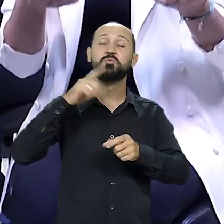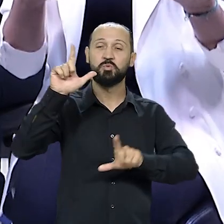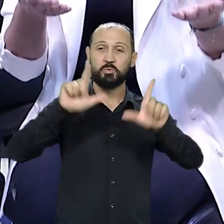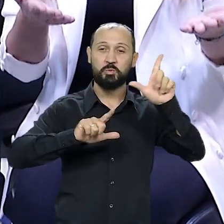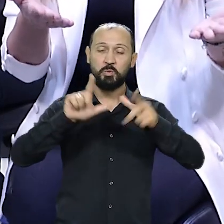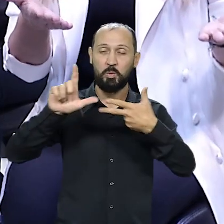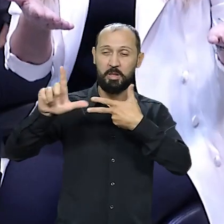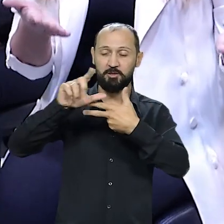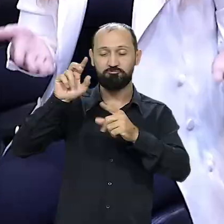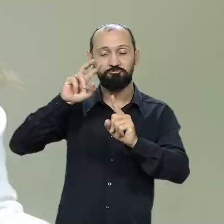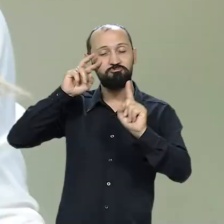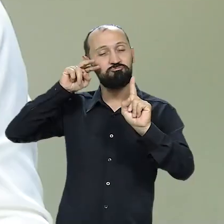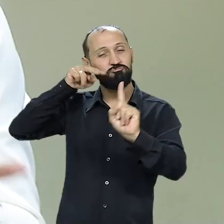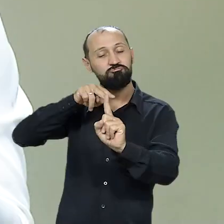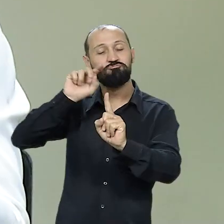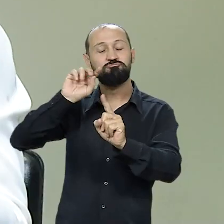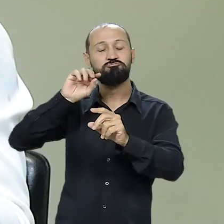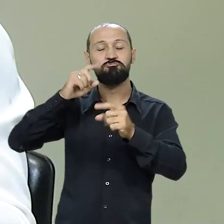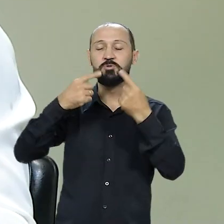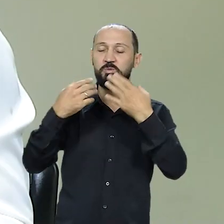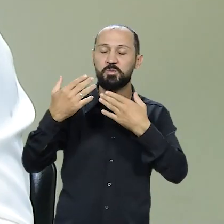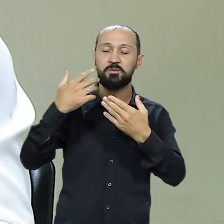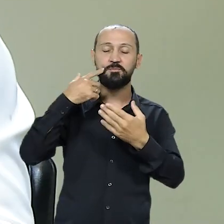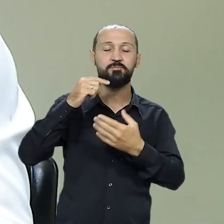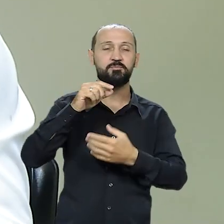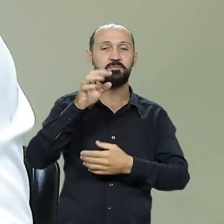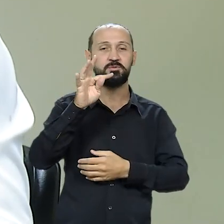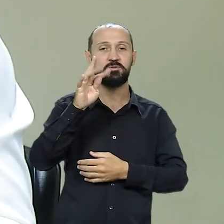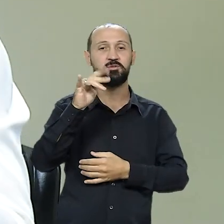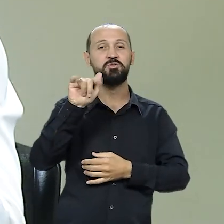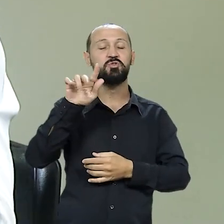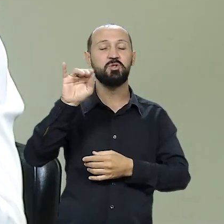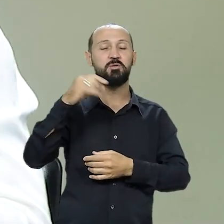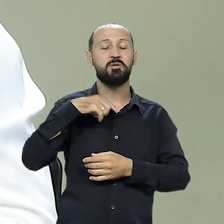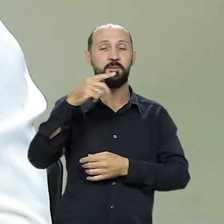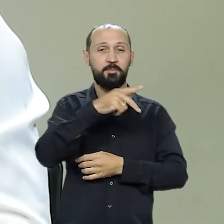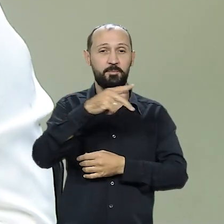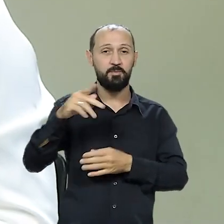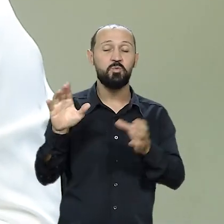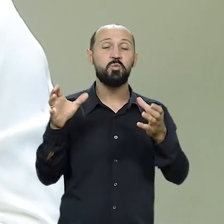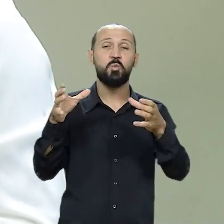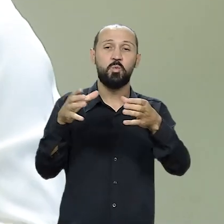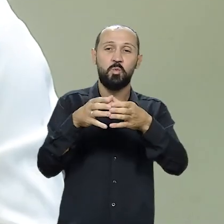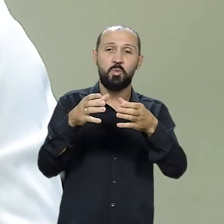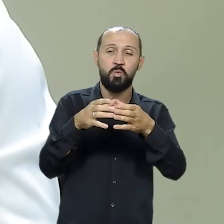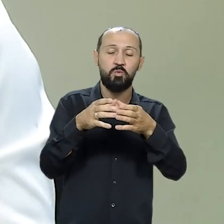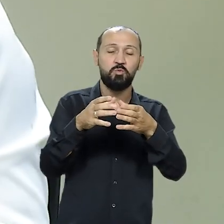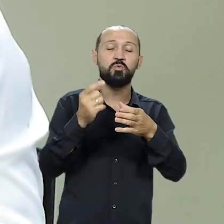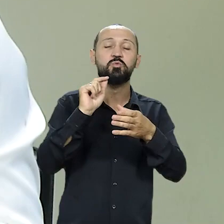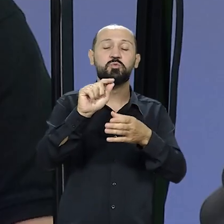Retornando com Por Dentro do Legislativo, aqui conosco já Tiago Xavier, ele que é presidente do Núcleo